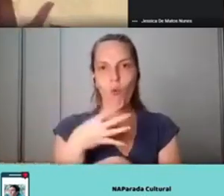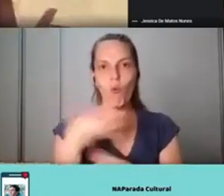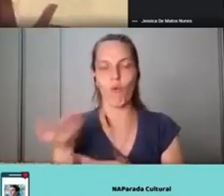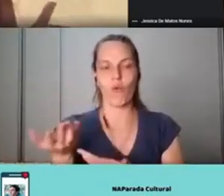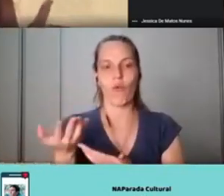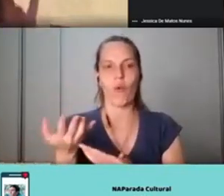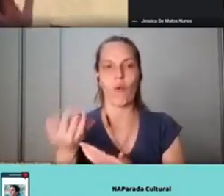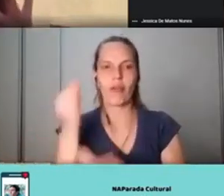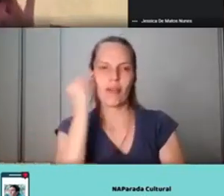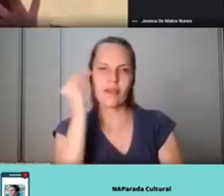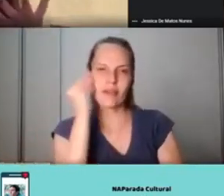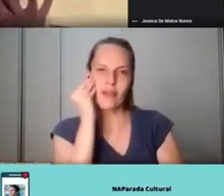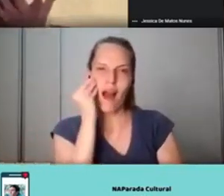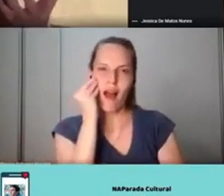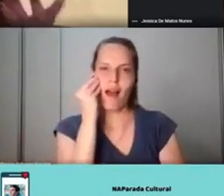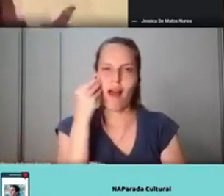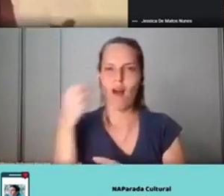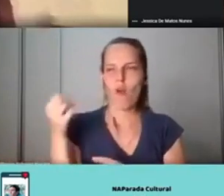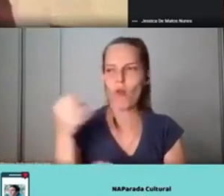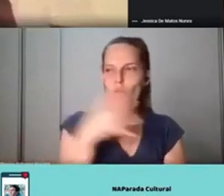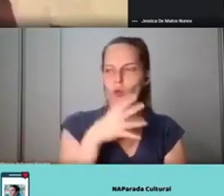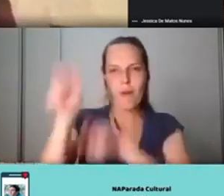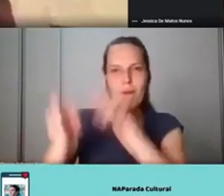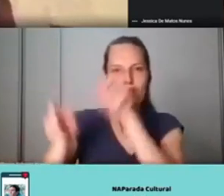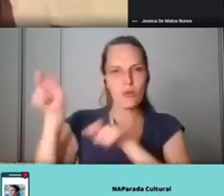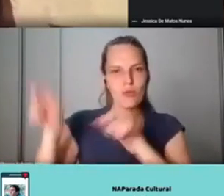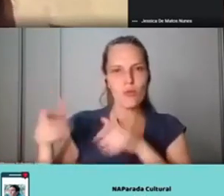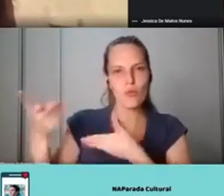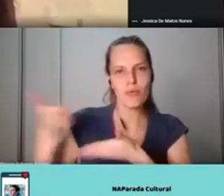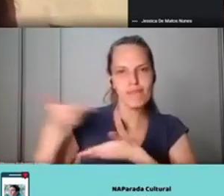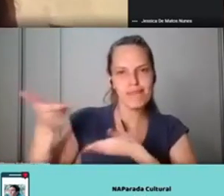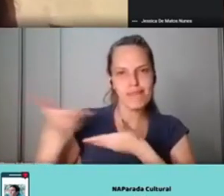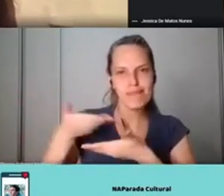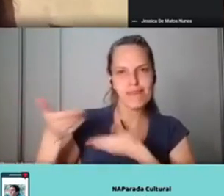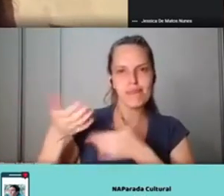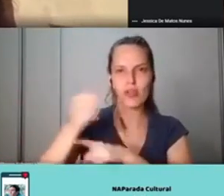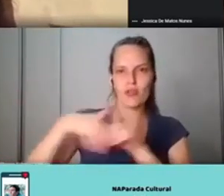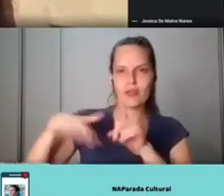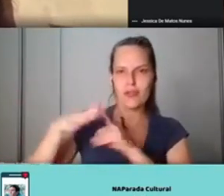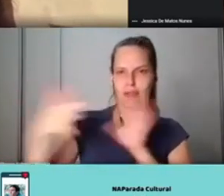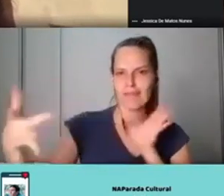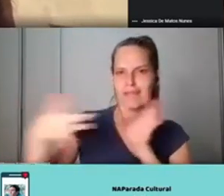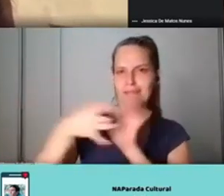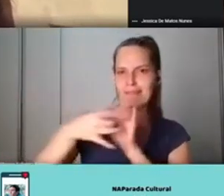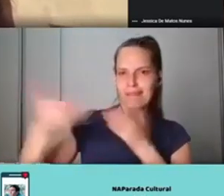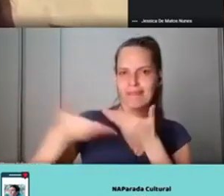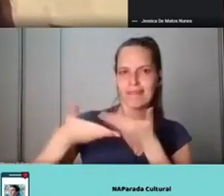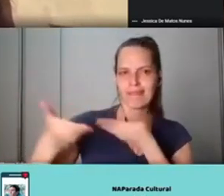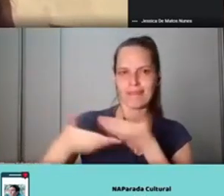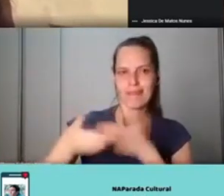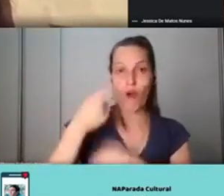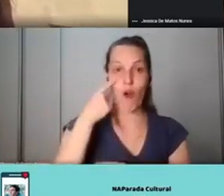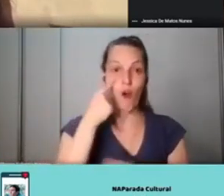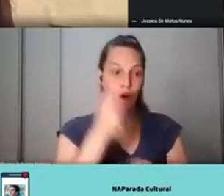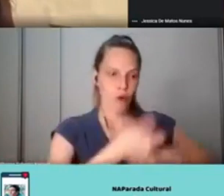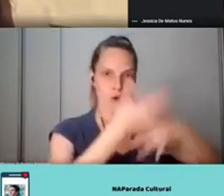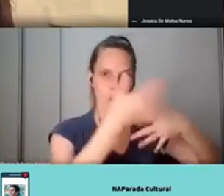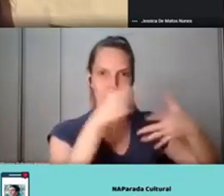novas pessoas, então socializar, conversar, né? Ó, chegou um comentário aqui.